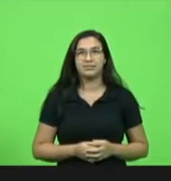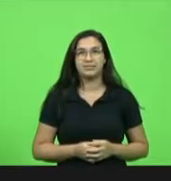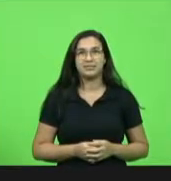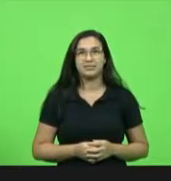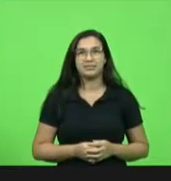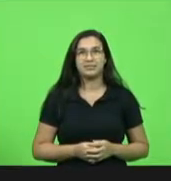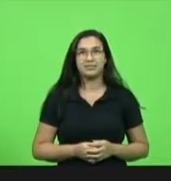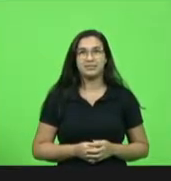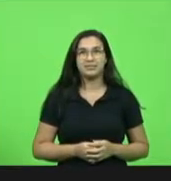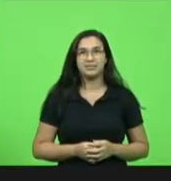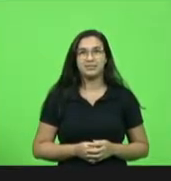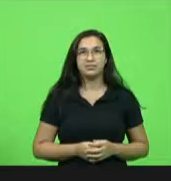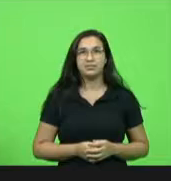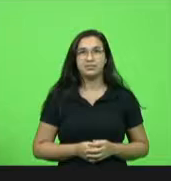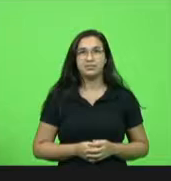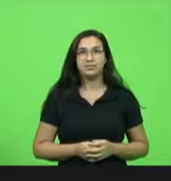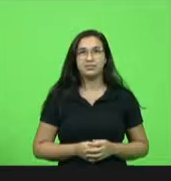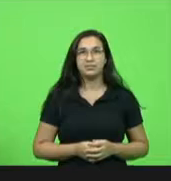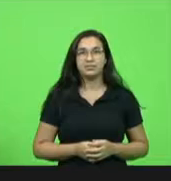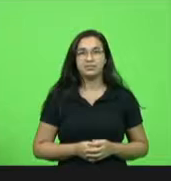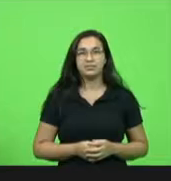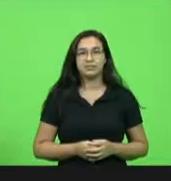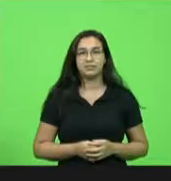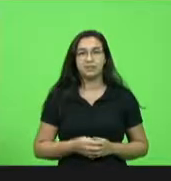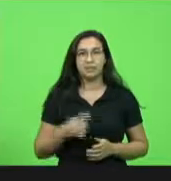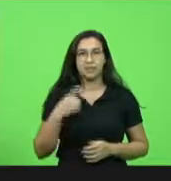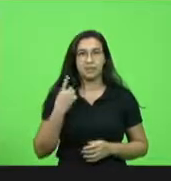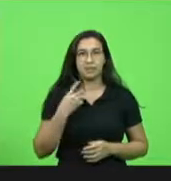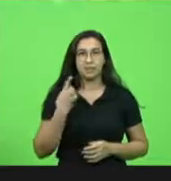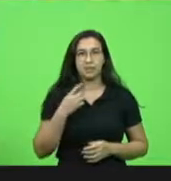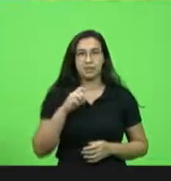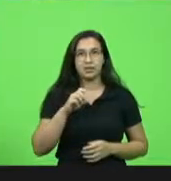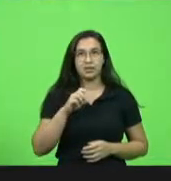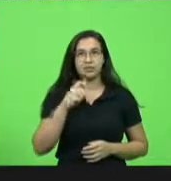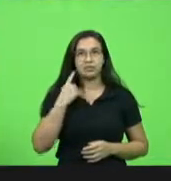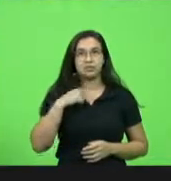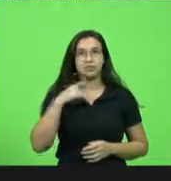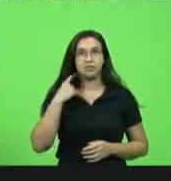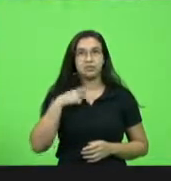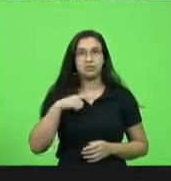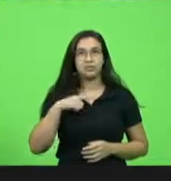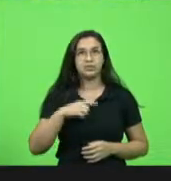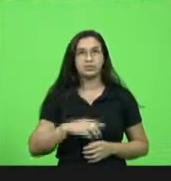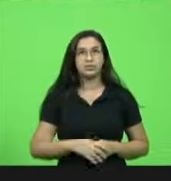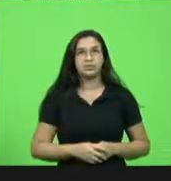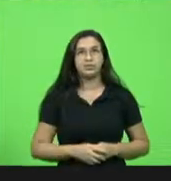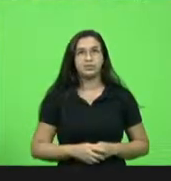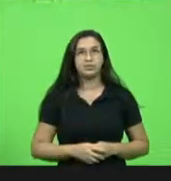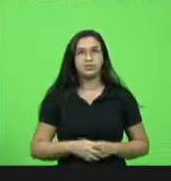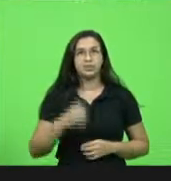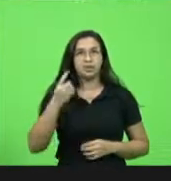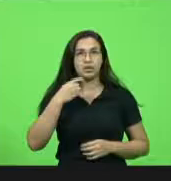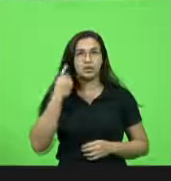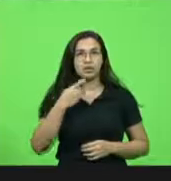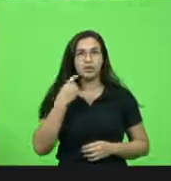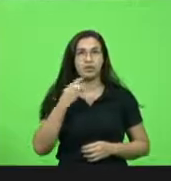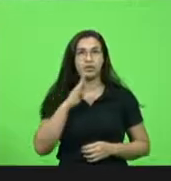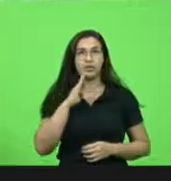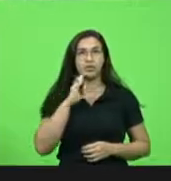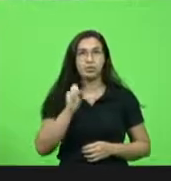Ele me concedeu a palavra. É só para ver se eu consigo contribuir, senhor presidente, deputado Bruno, deputado